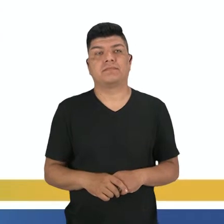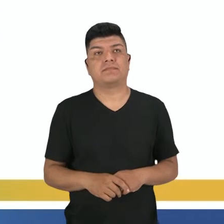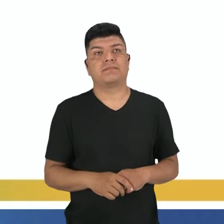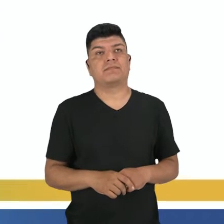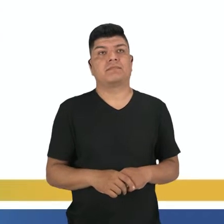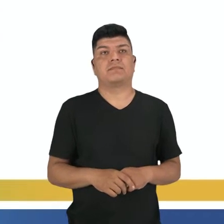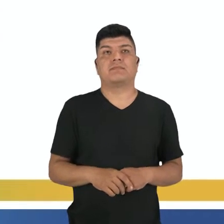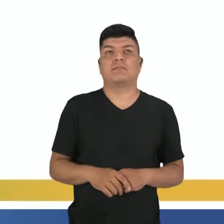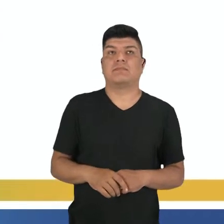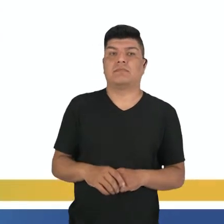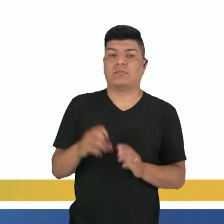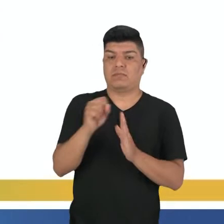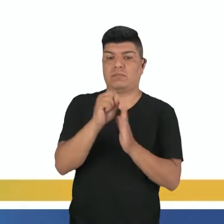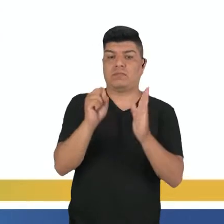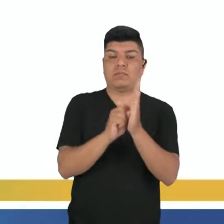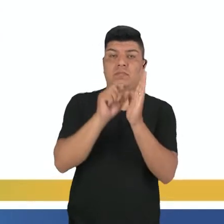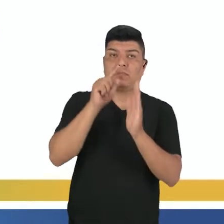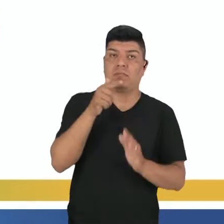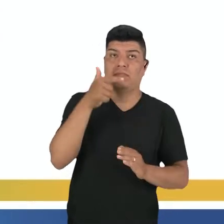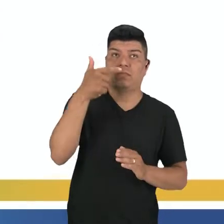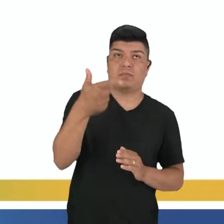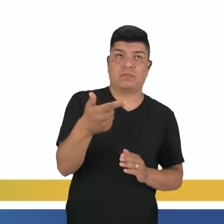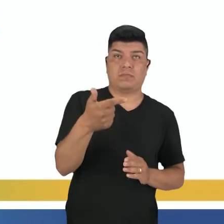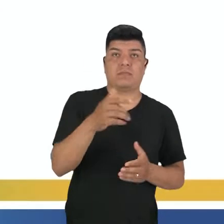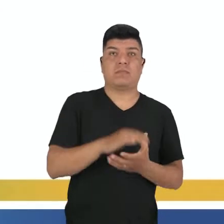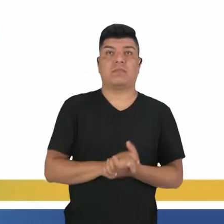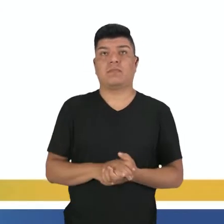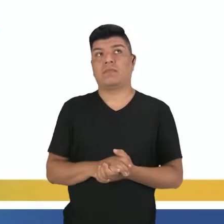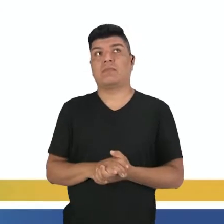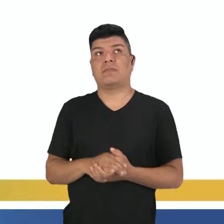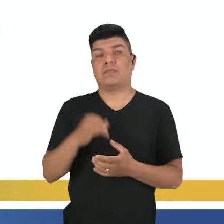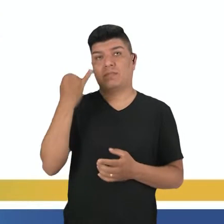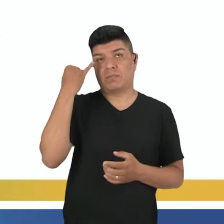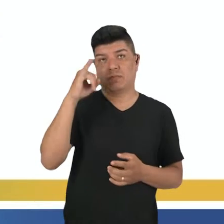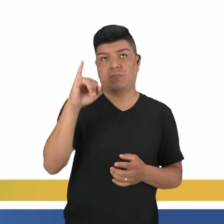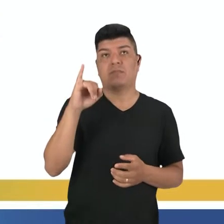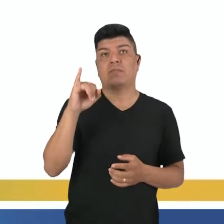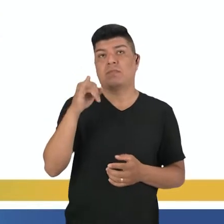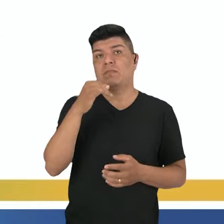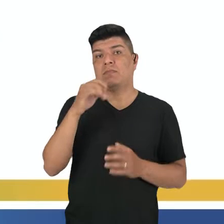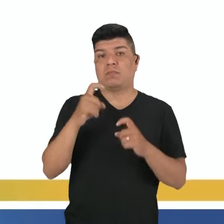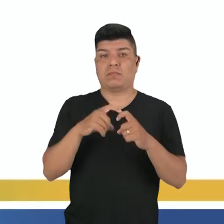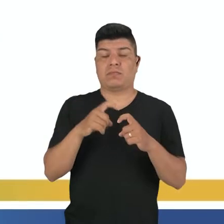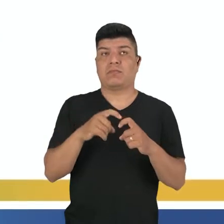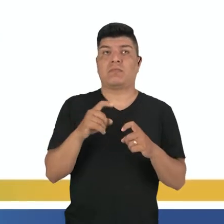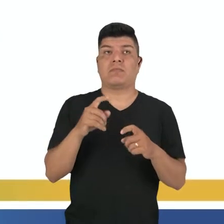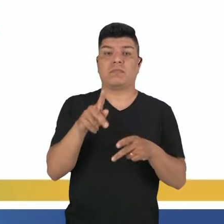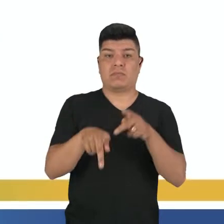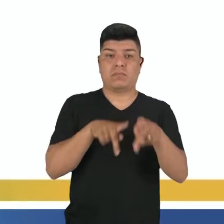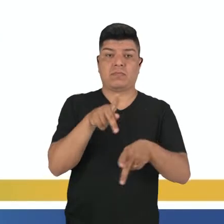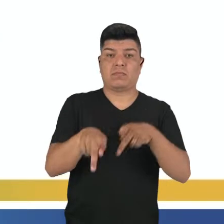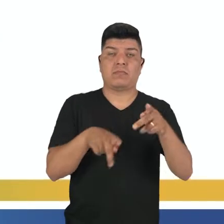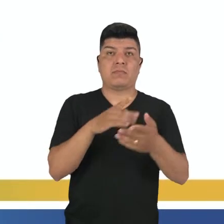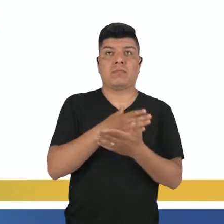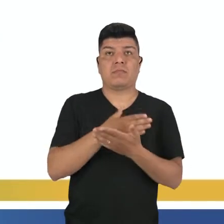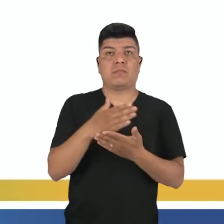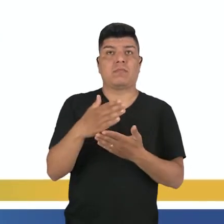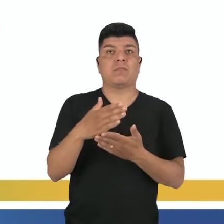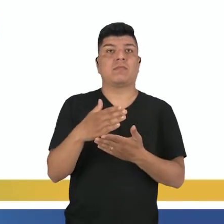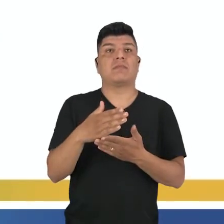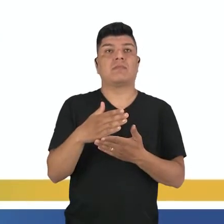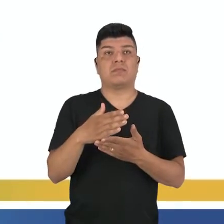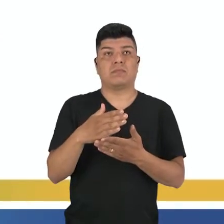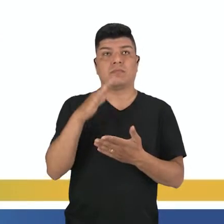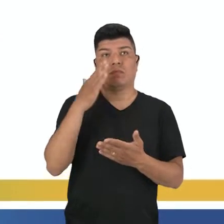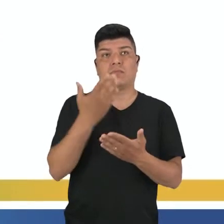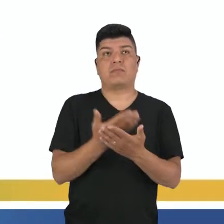Bom, séculos mais tarde, né, dessa ideia do Hipócrates, as populações elas